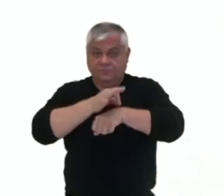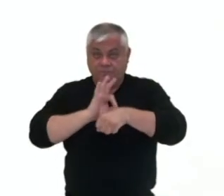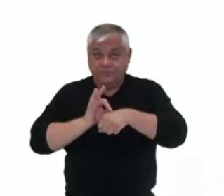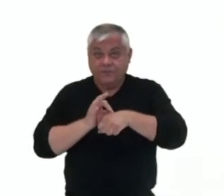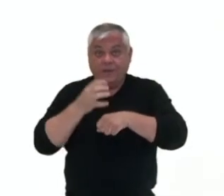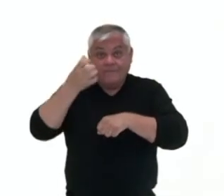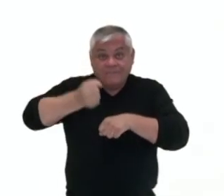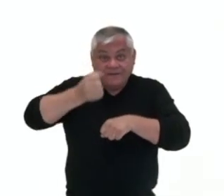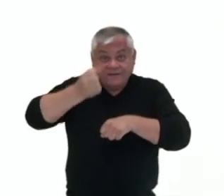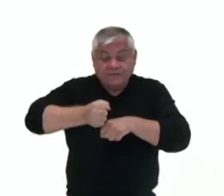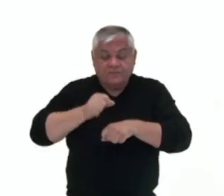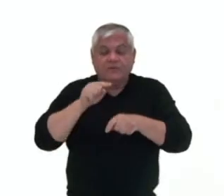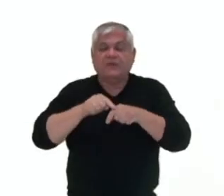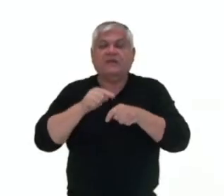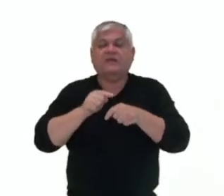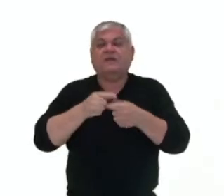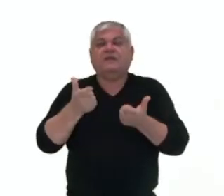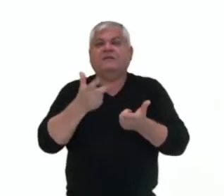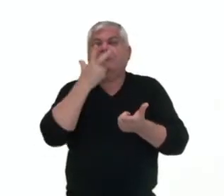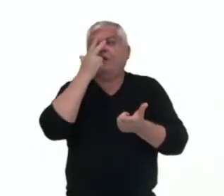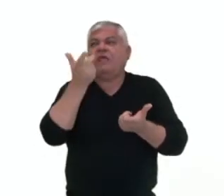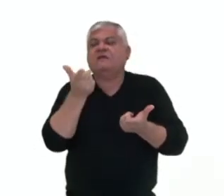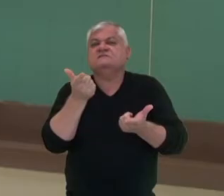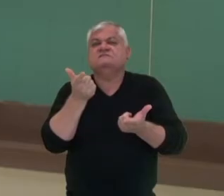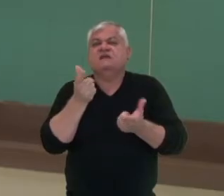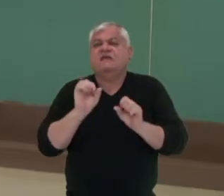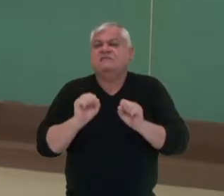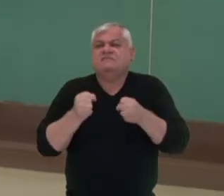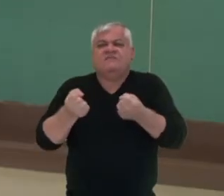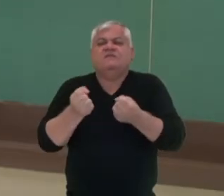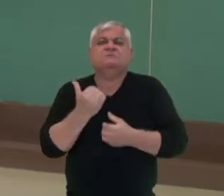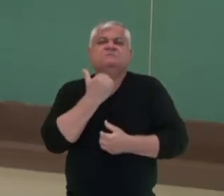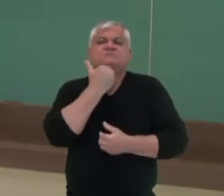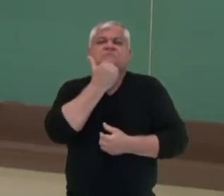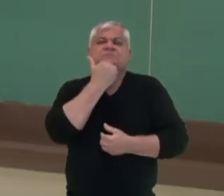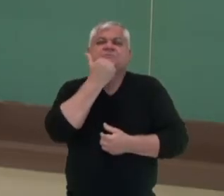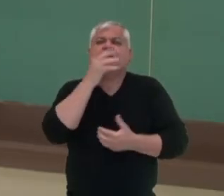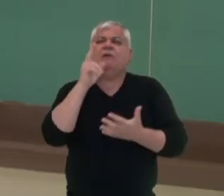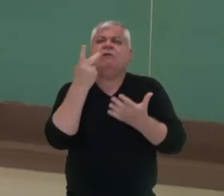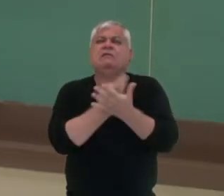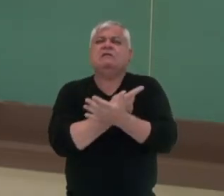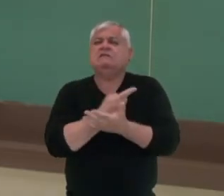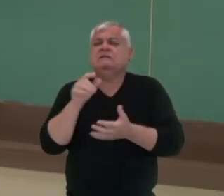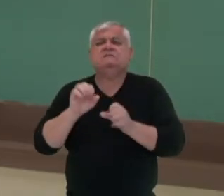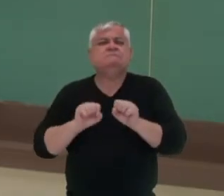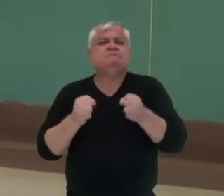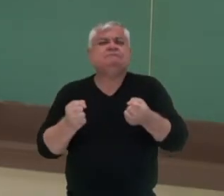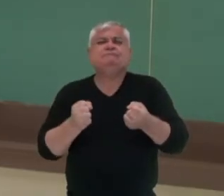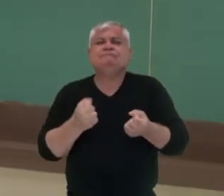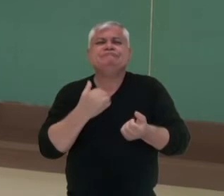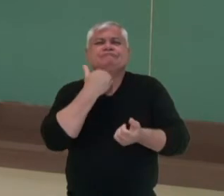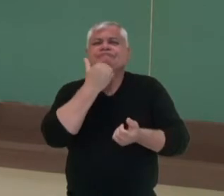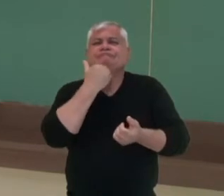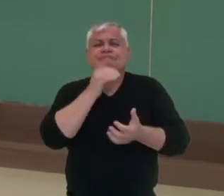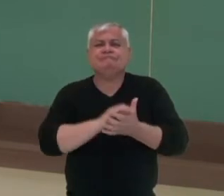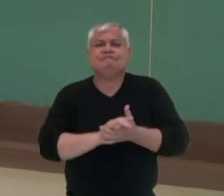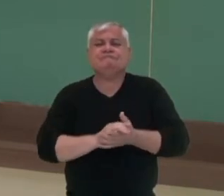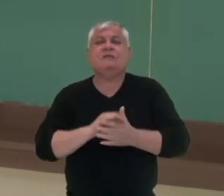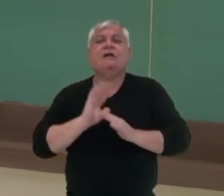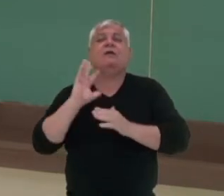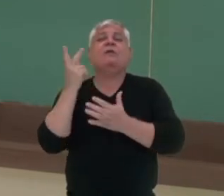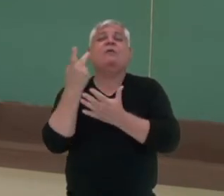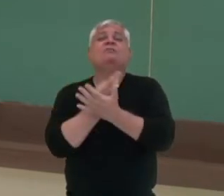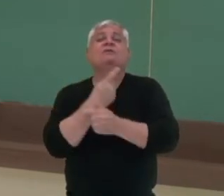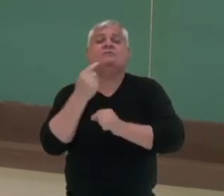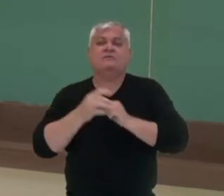brancos, eles perdem a função. A função é de defesa, mas ocorre alguma coisa que ele vai perder a função dele. E ele simplesmente, às vezes,